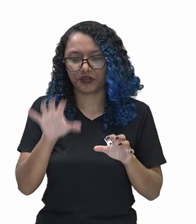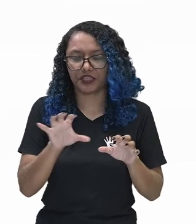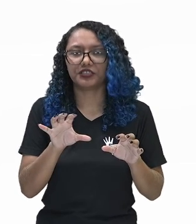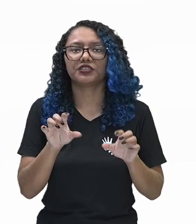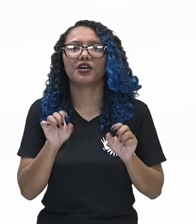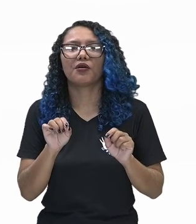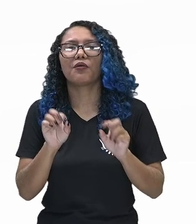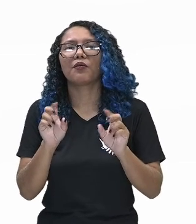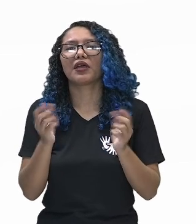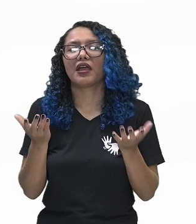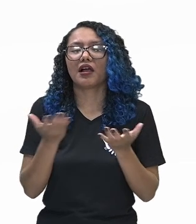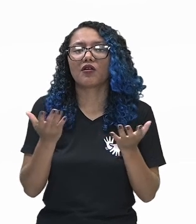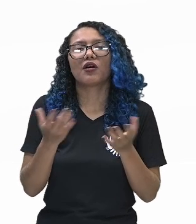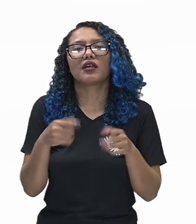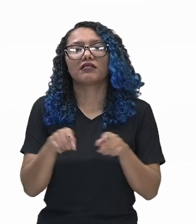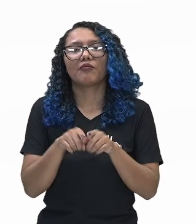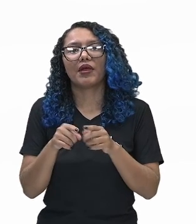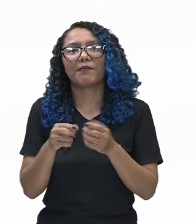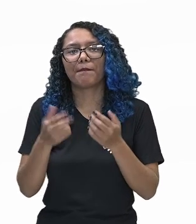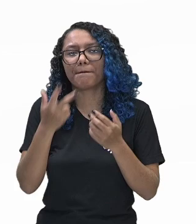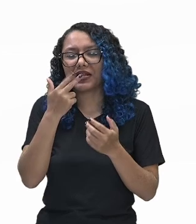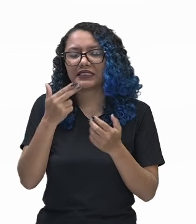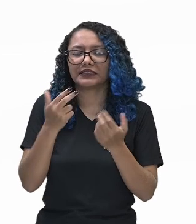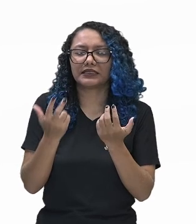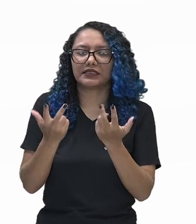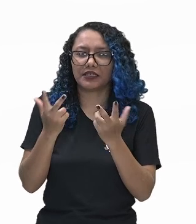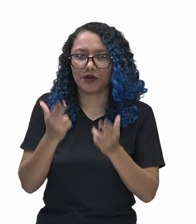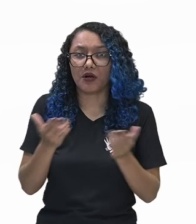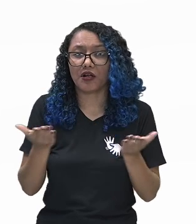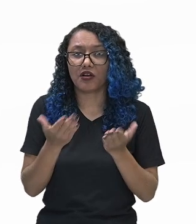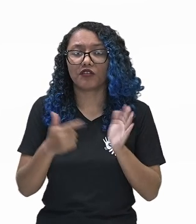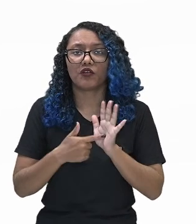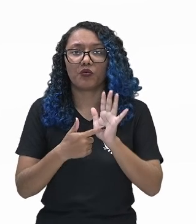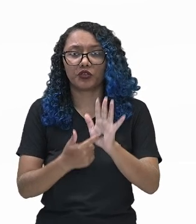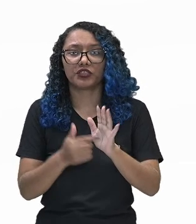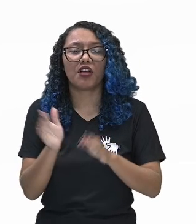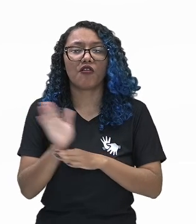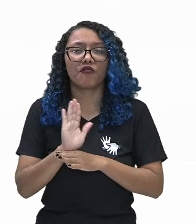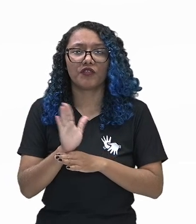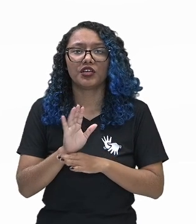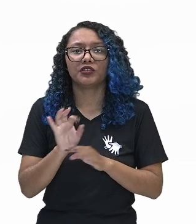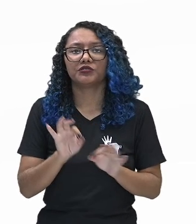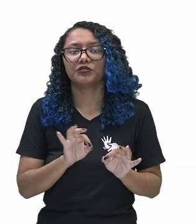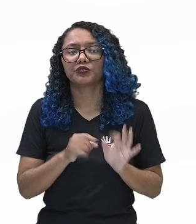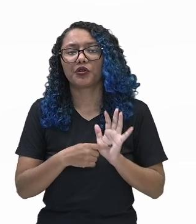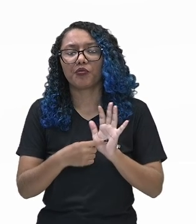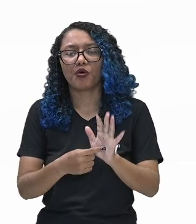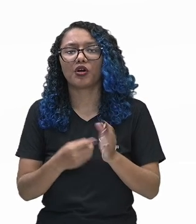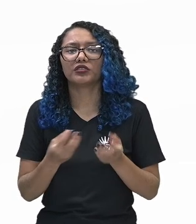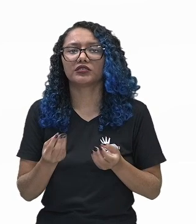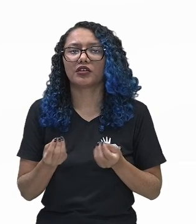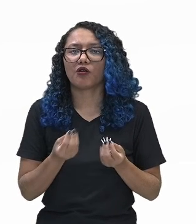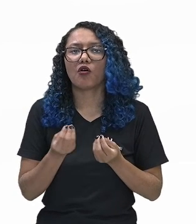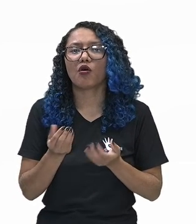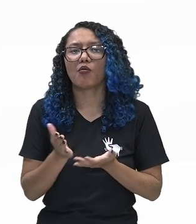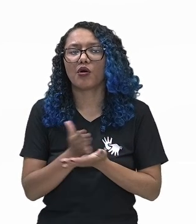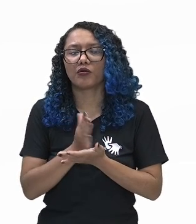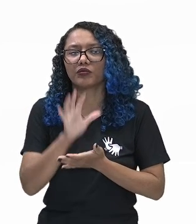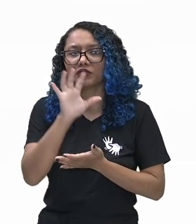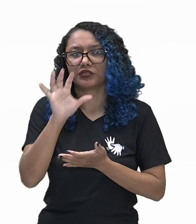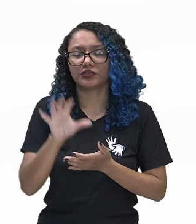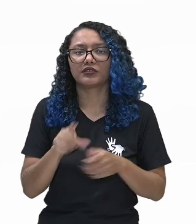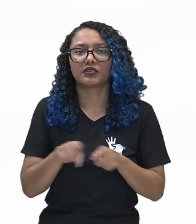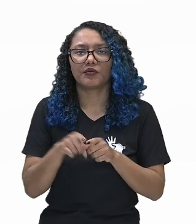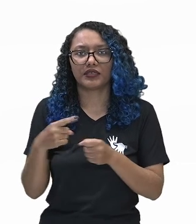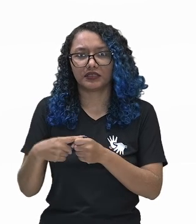interagindo ali com a outra. E agora a gente vai assistir um vídeo mostrando aí as regiões e algumas das cidades e também apresentando os